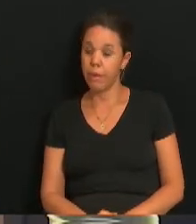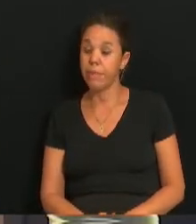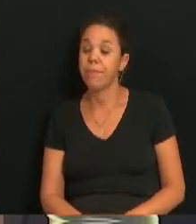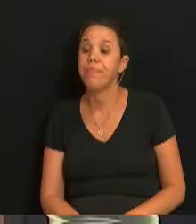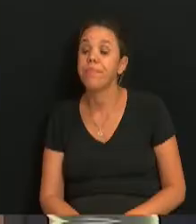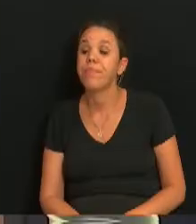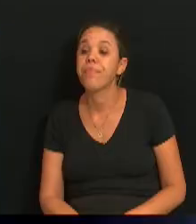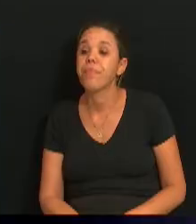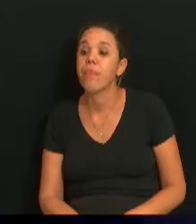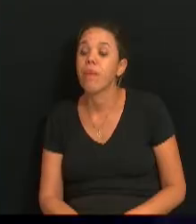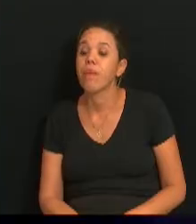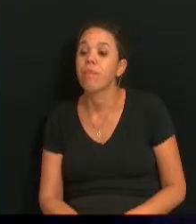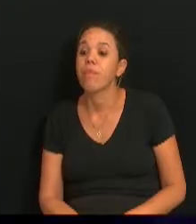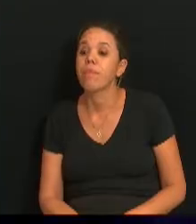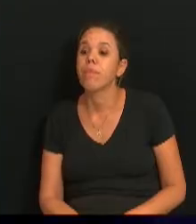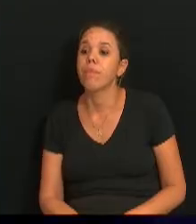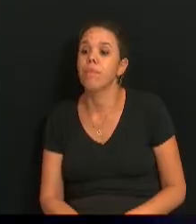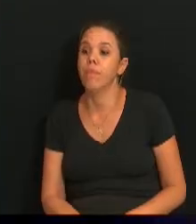Você, Andréia.